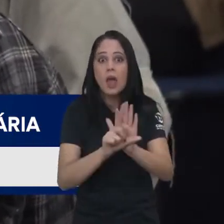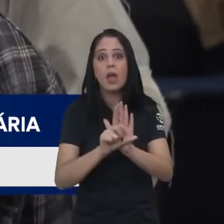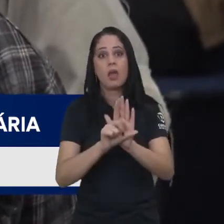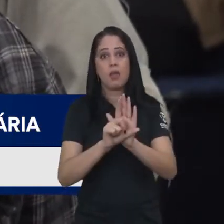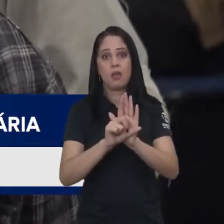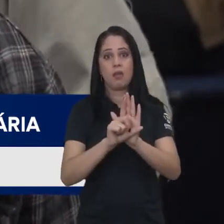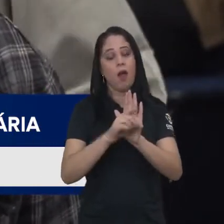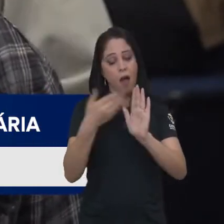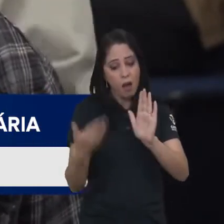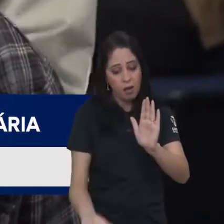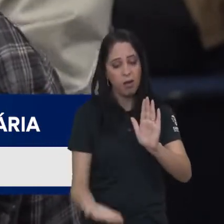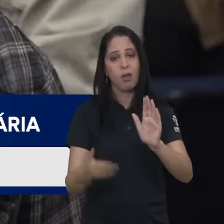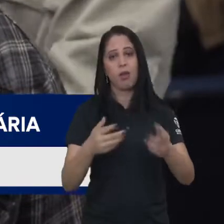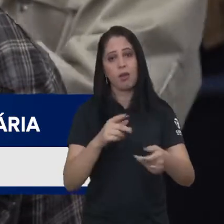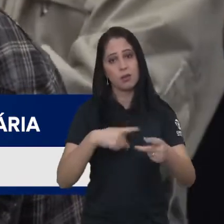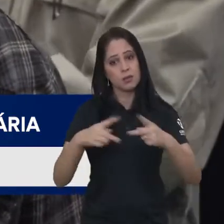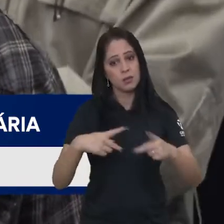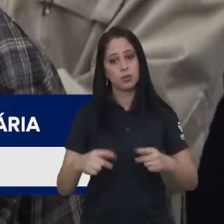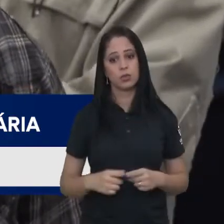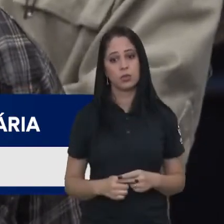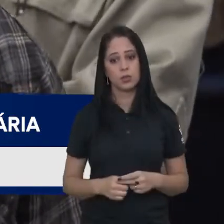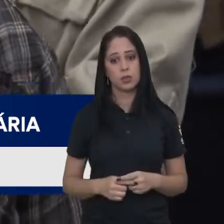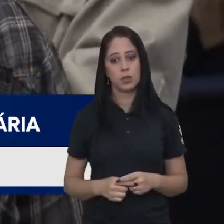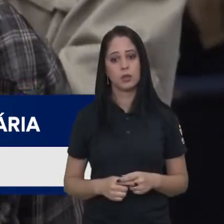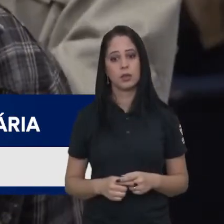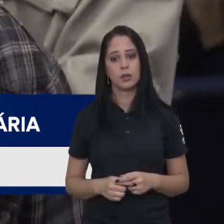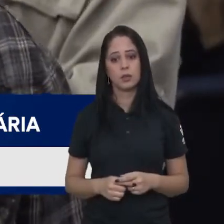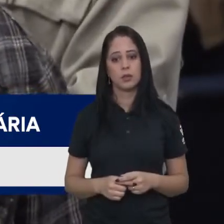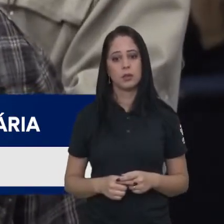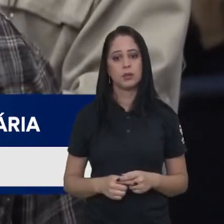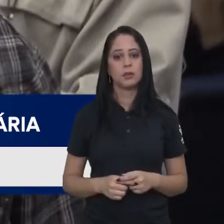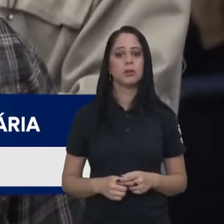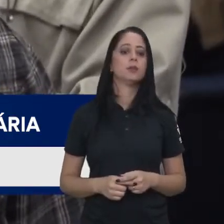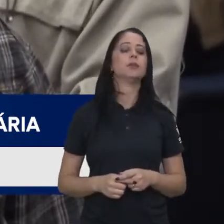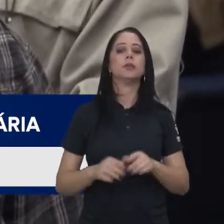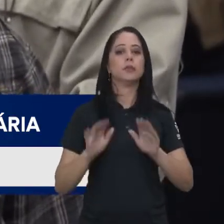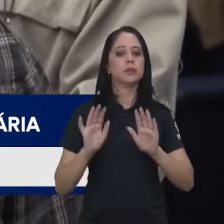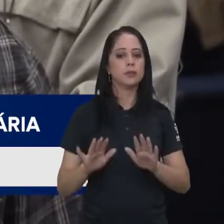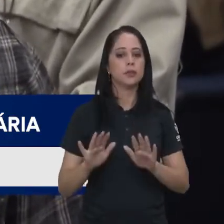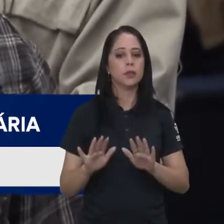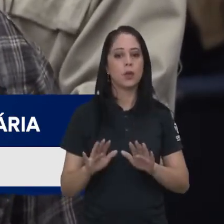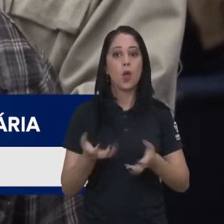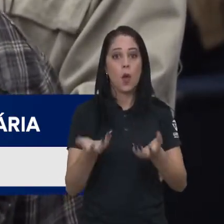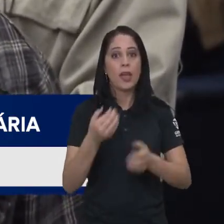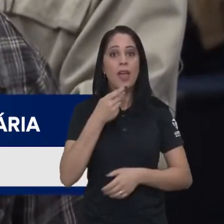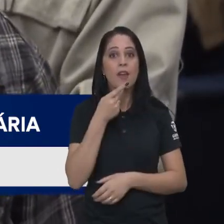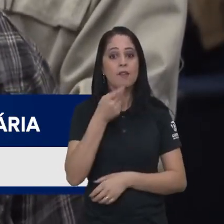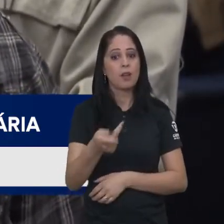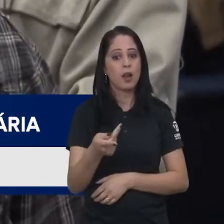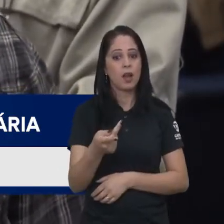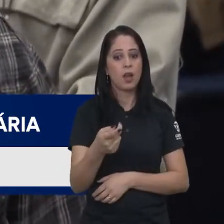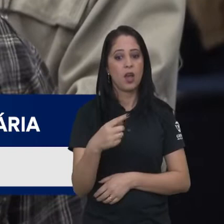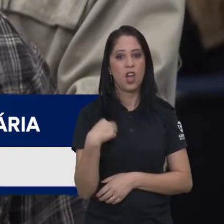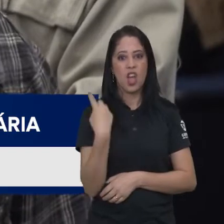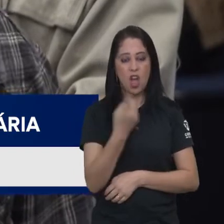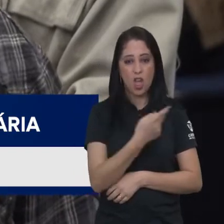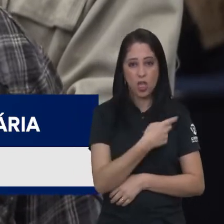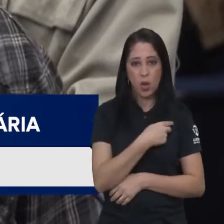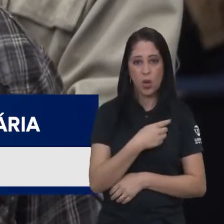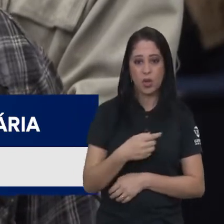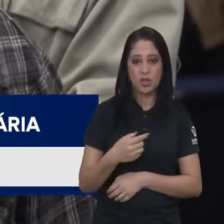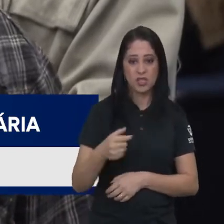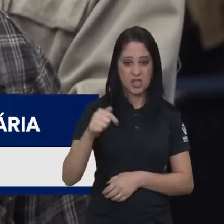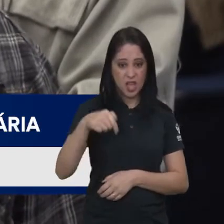de legalização que está aqui, está à disposição. Então, como movimentos populares, eu quero dizer que nós não estamos aqui pegando